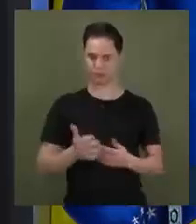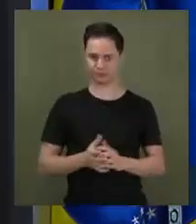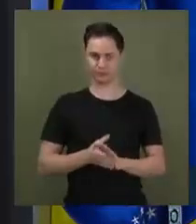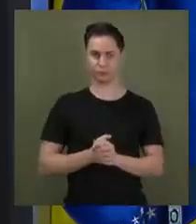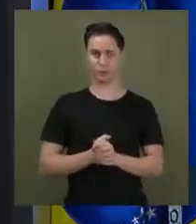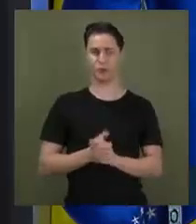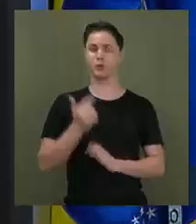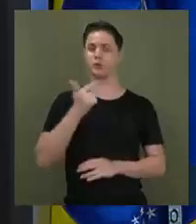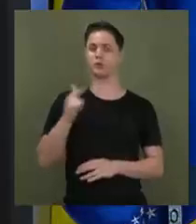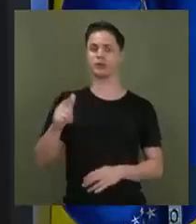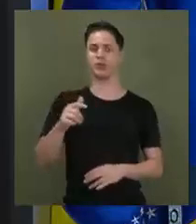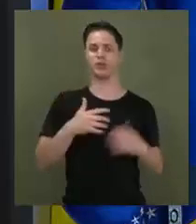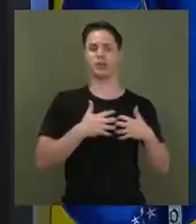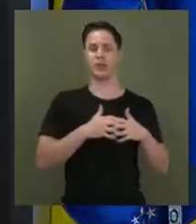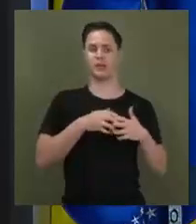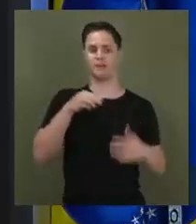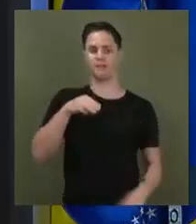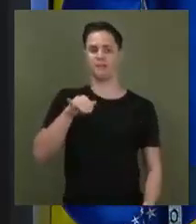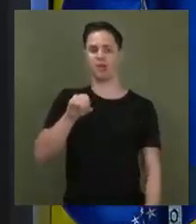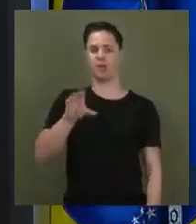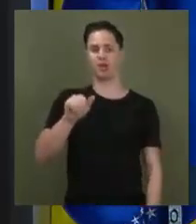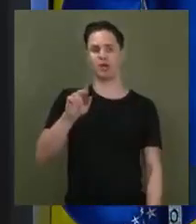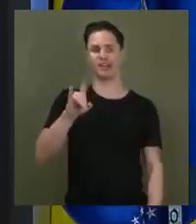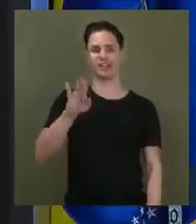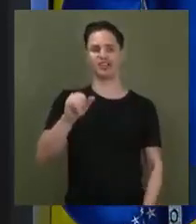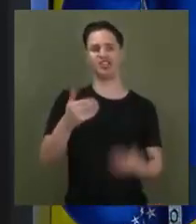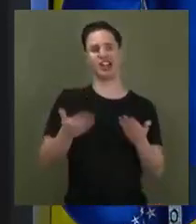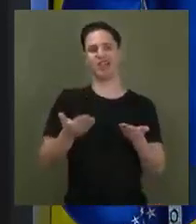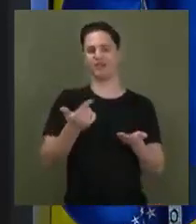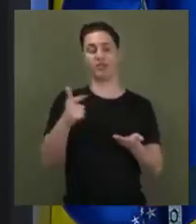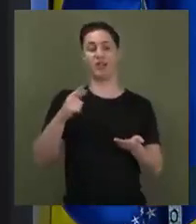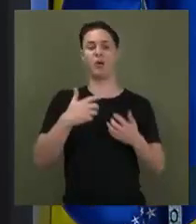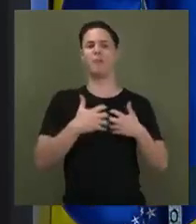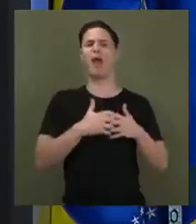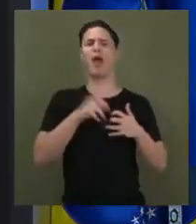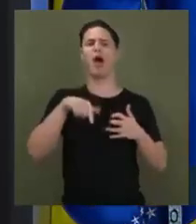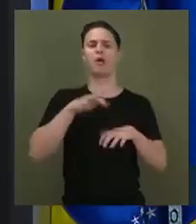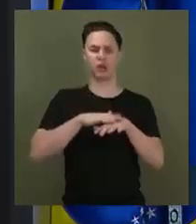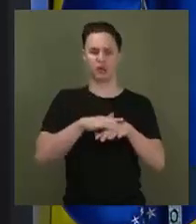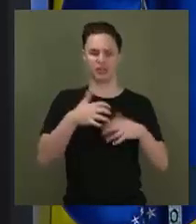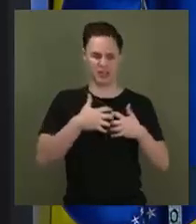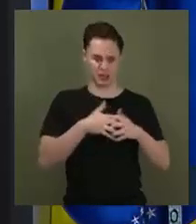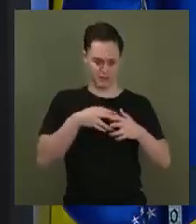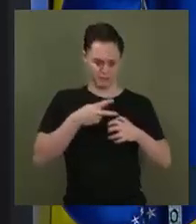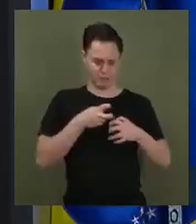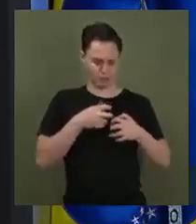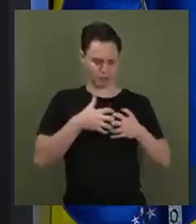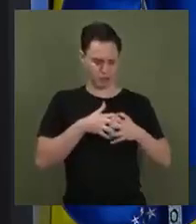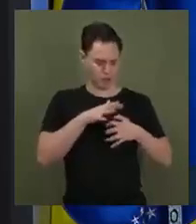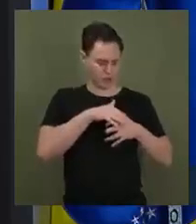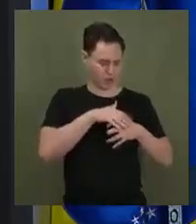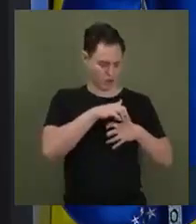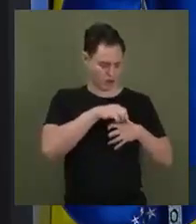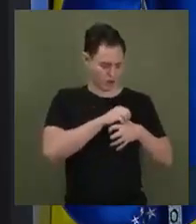Não existe miocardite leve. Miocardite é uma inflamação do músculo cardíaco que desarranja as células